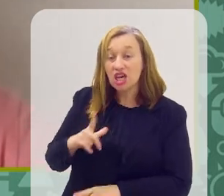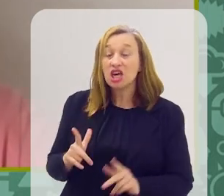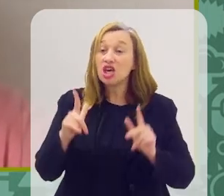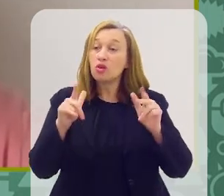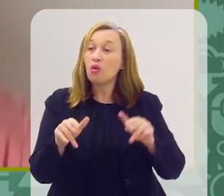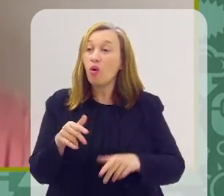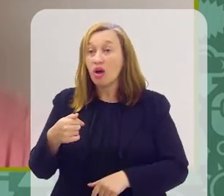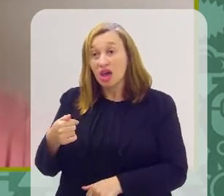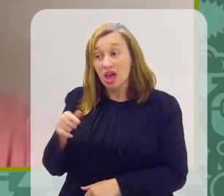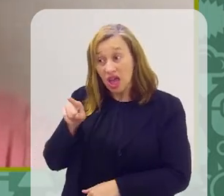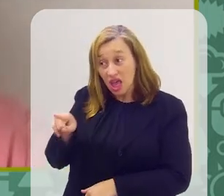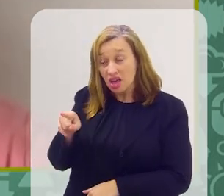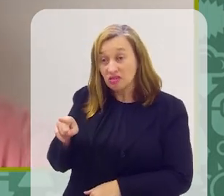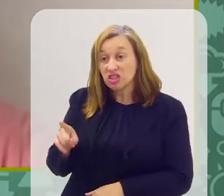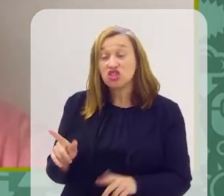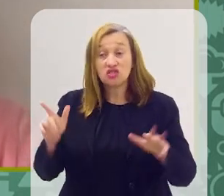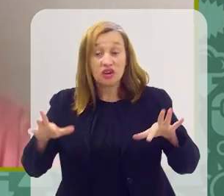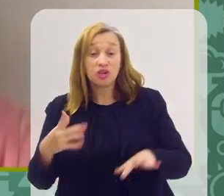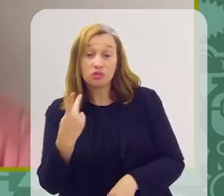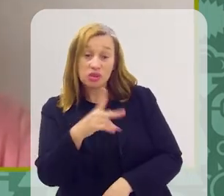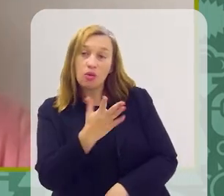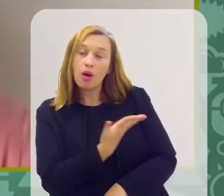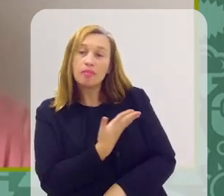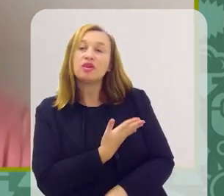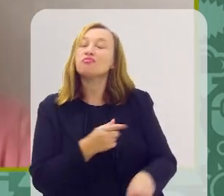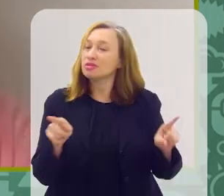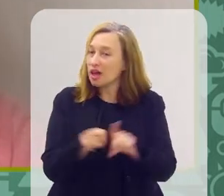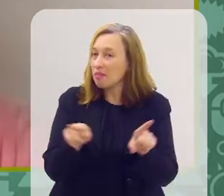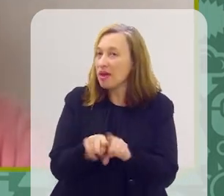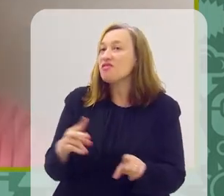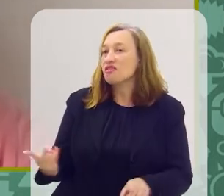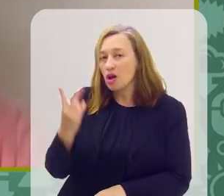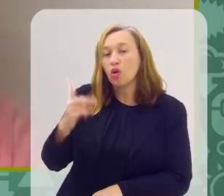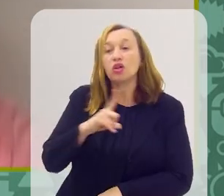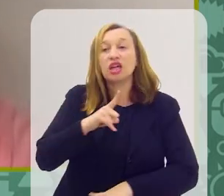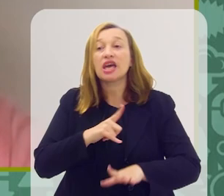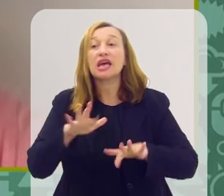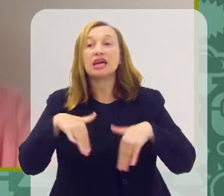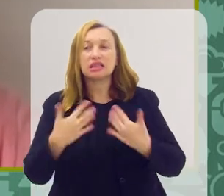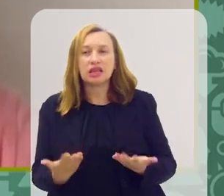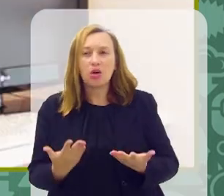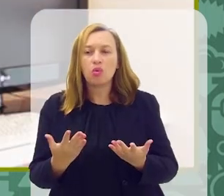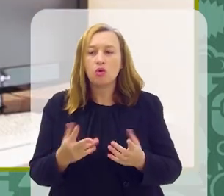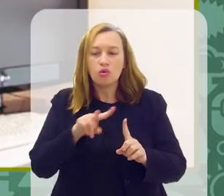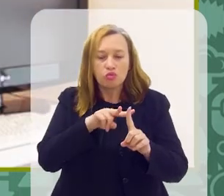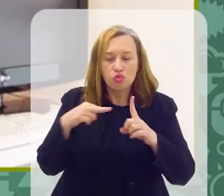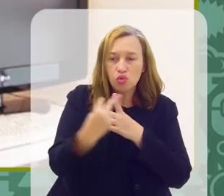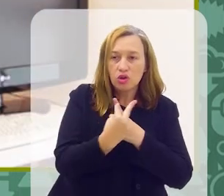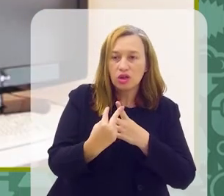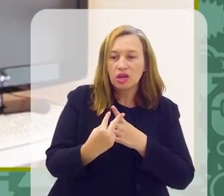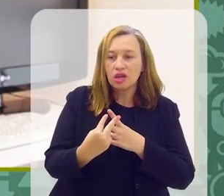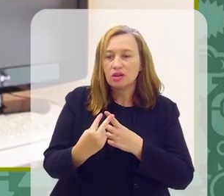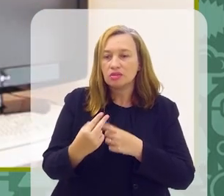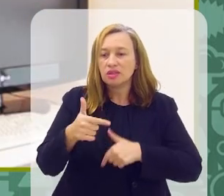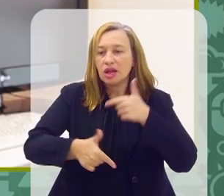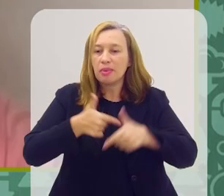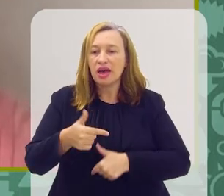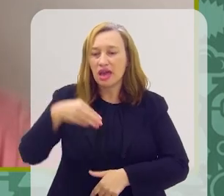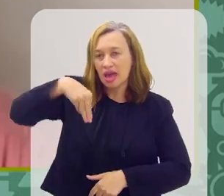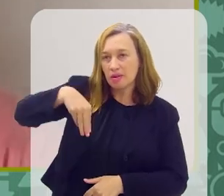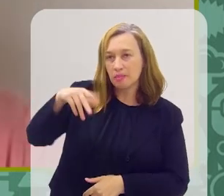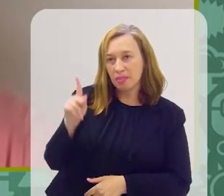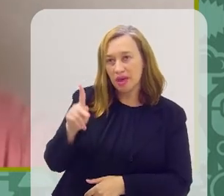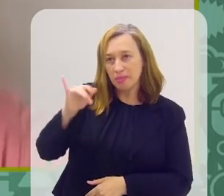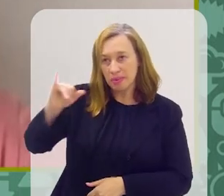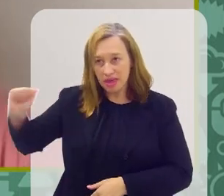valor. Assim como ele, por ser diferente do seu colega, também tem o seu valor. Então, a perspectiva do trabalho da MPBia